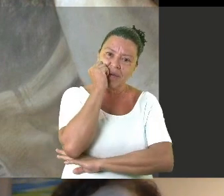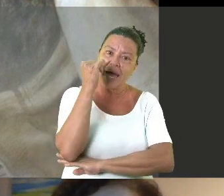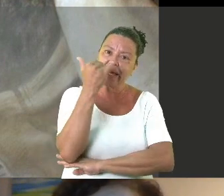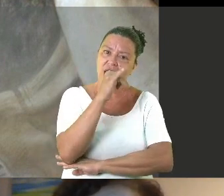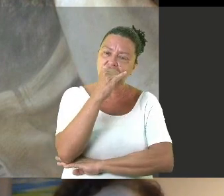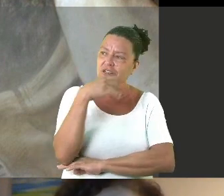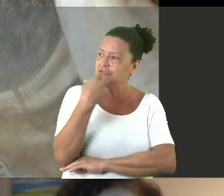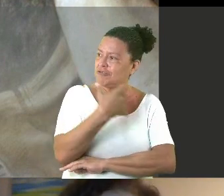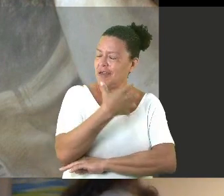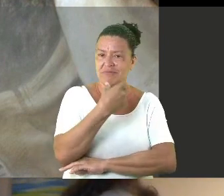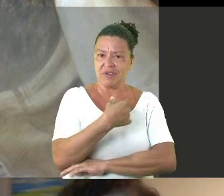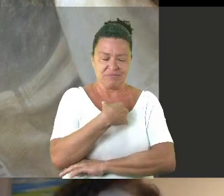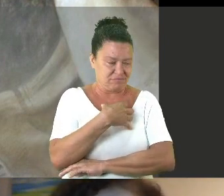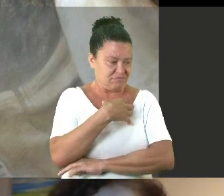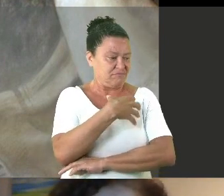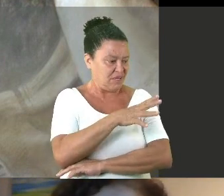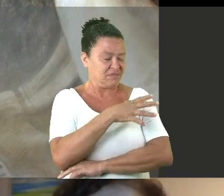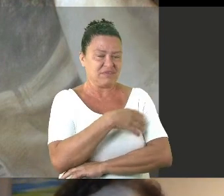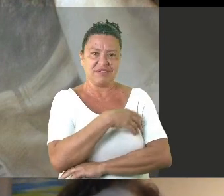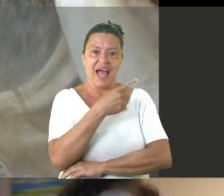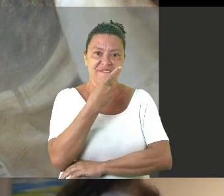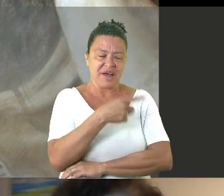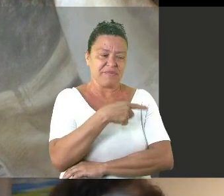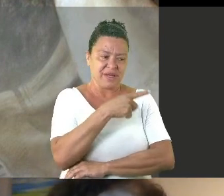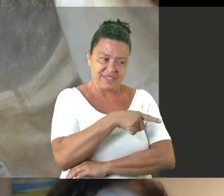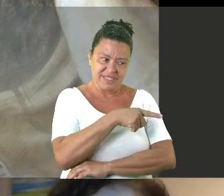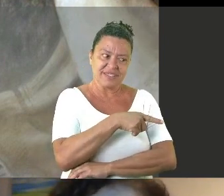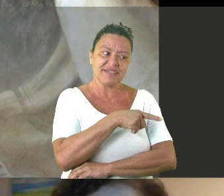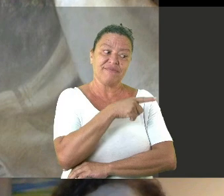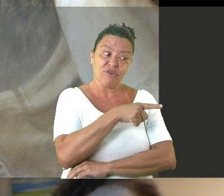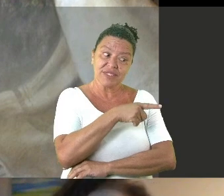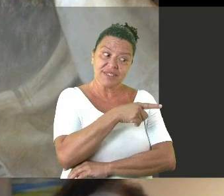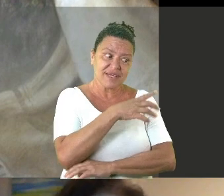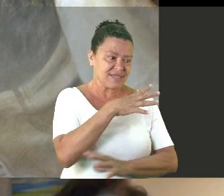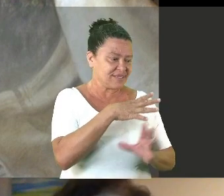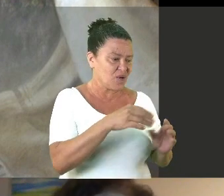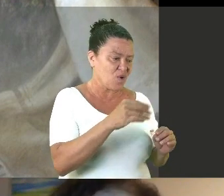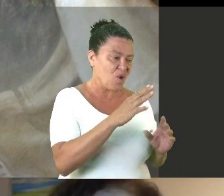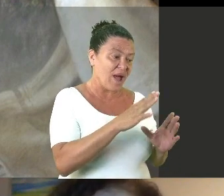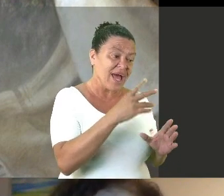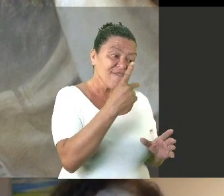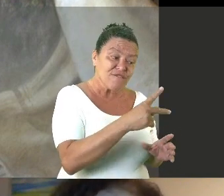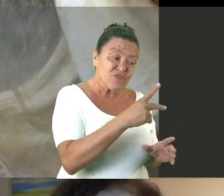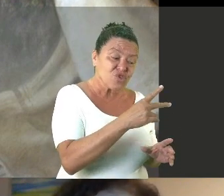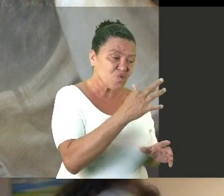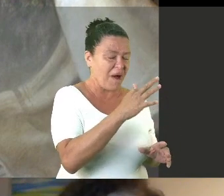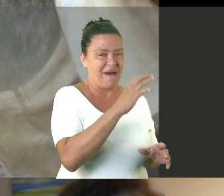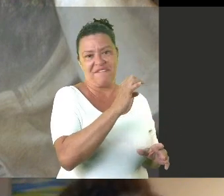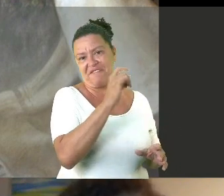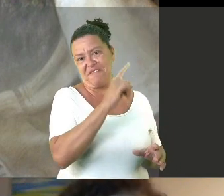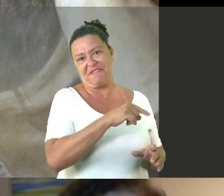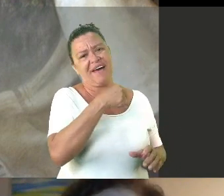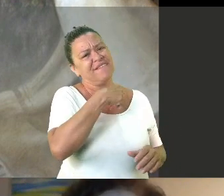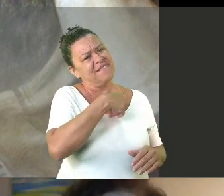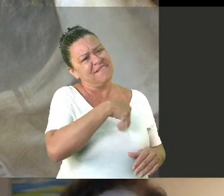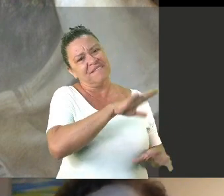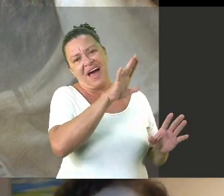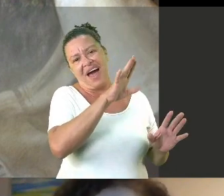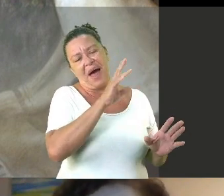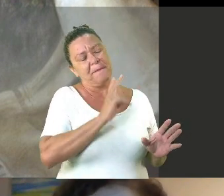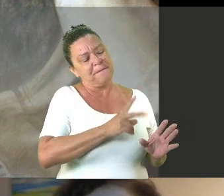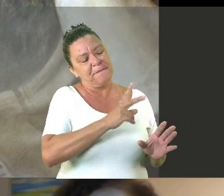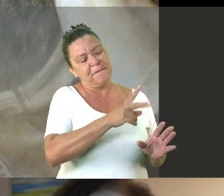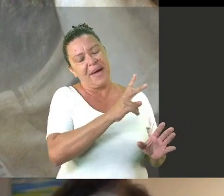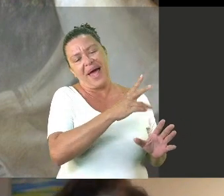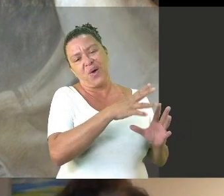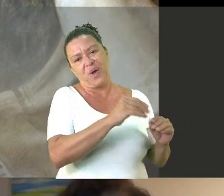energia sair dele e ele diz a ela, você se curou graças à sua fé, vai e